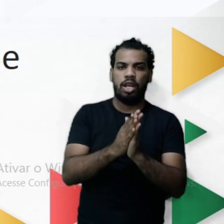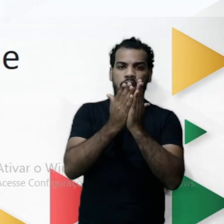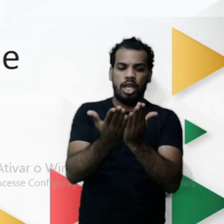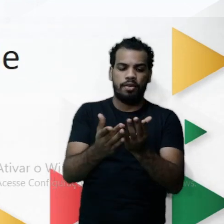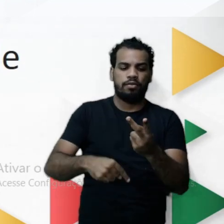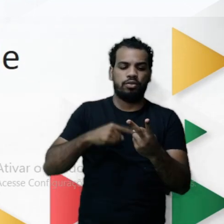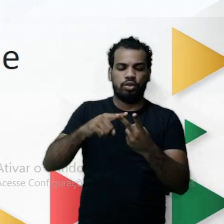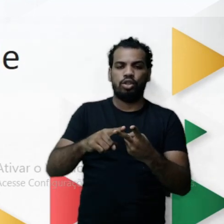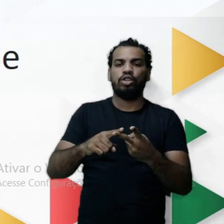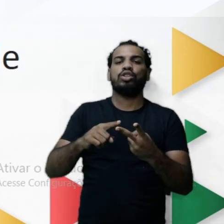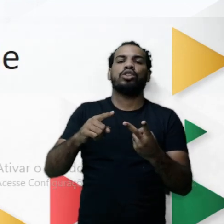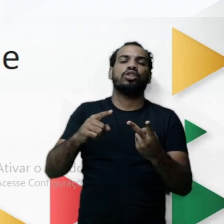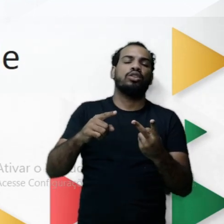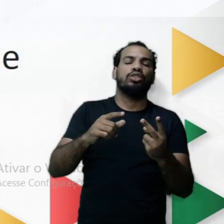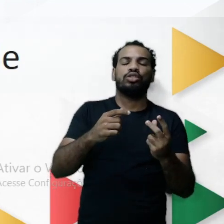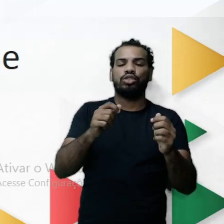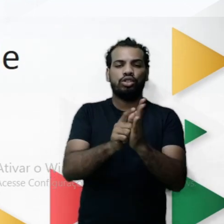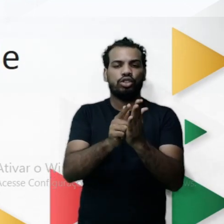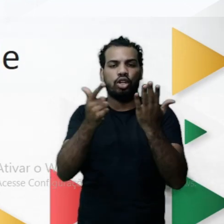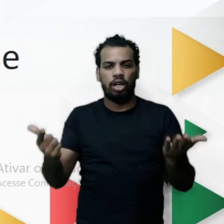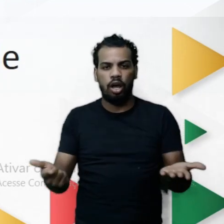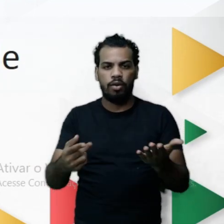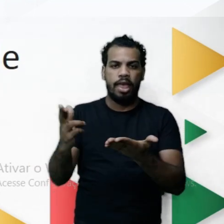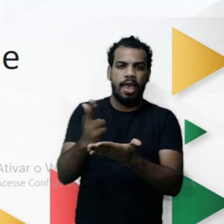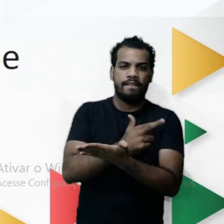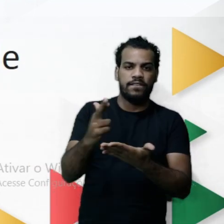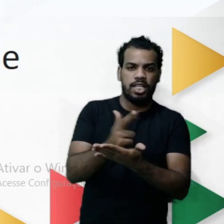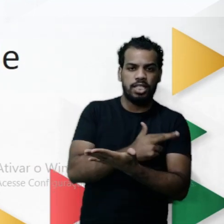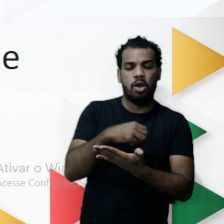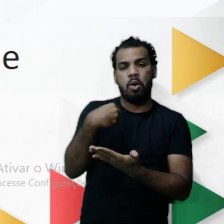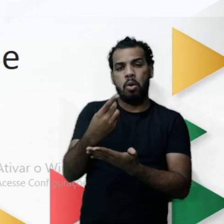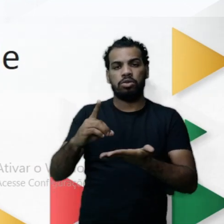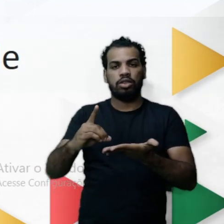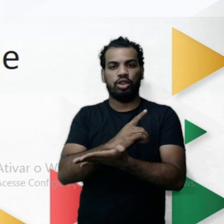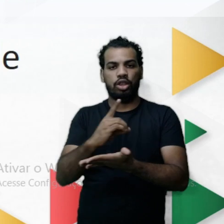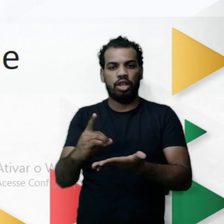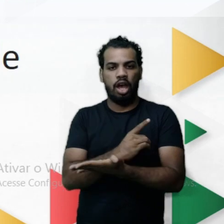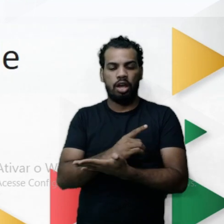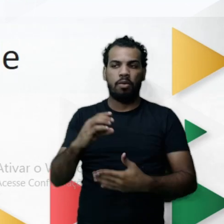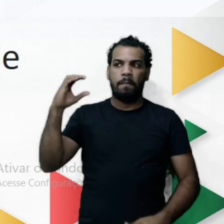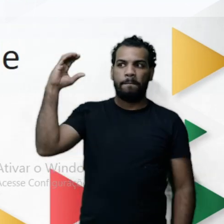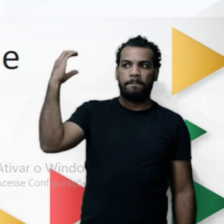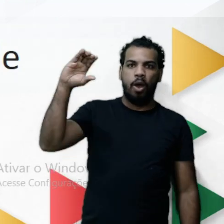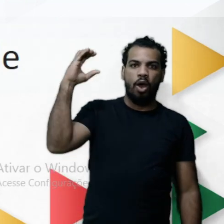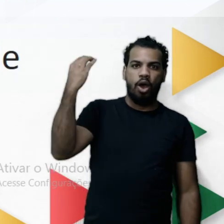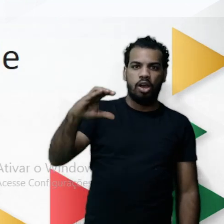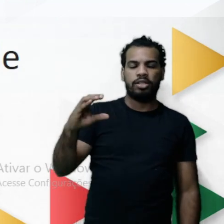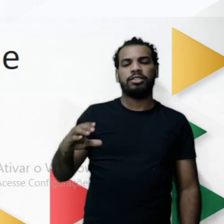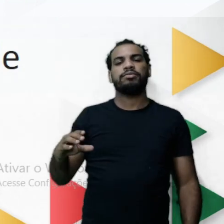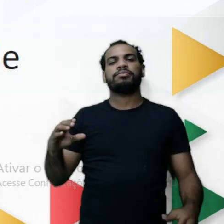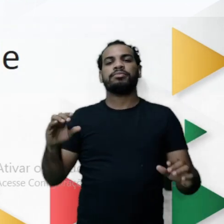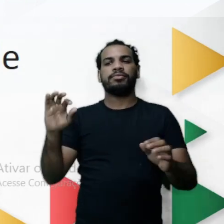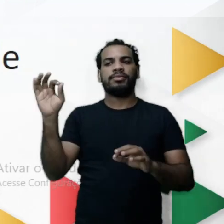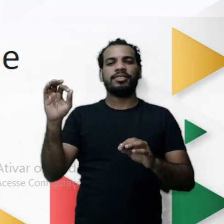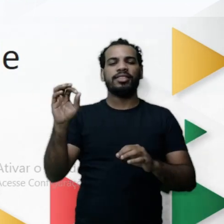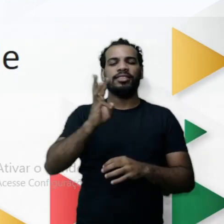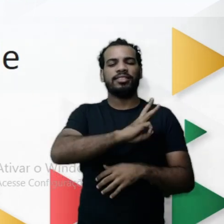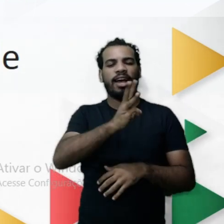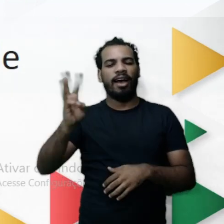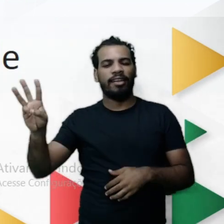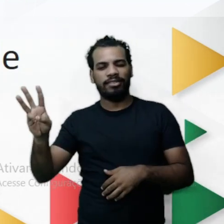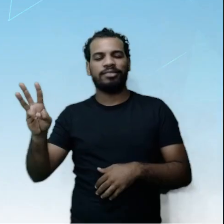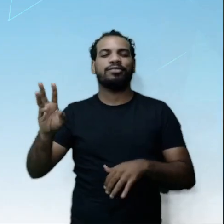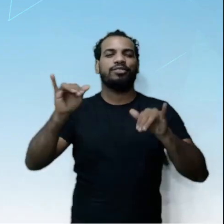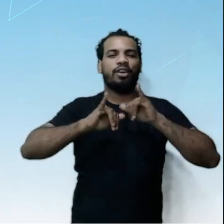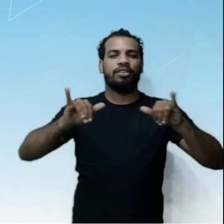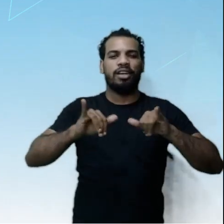jornais, revistas, dicionários, ou virtual, blogs, sites, notícias, fotos e